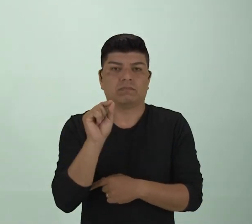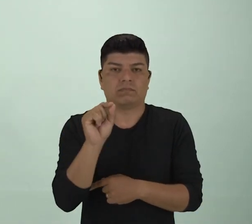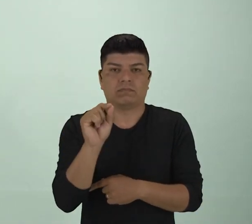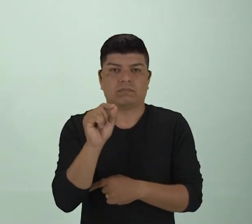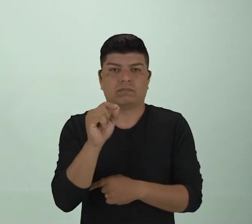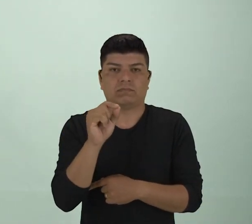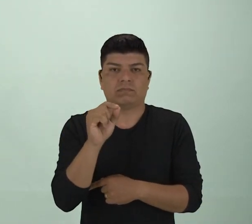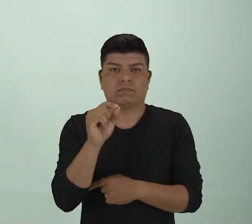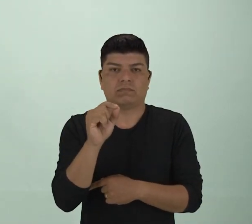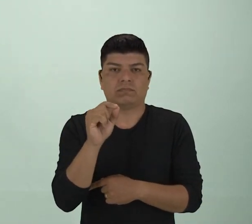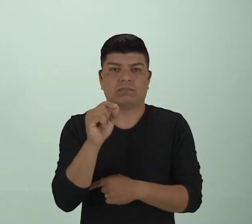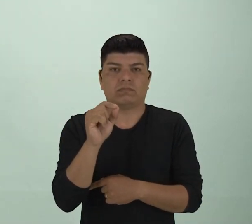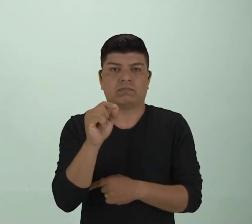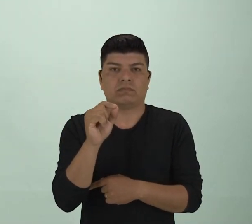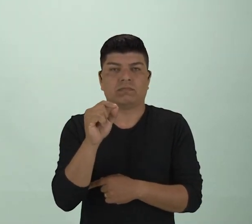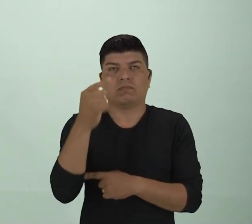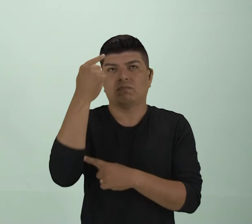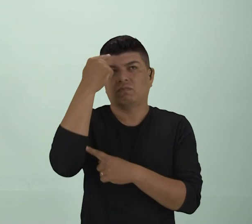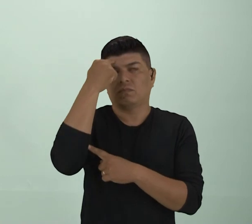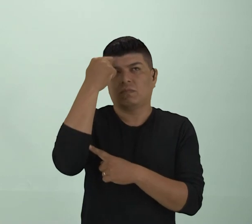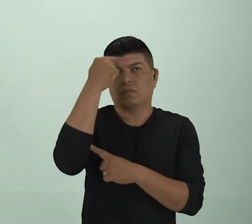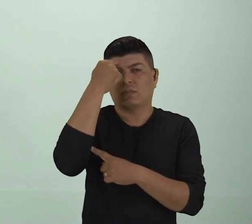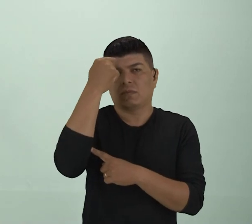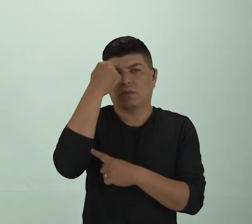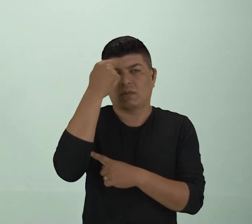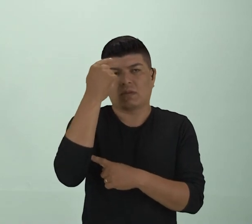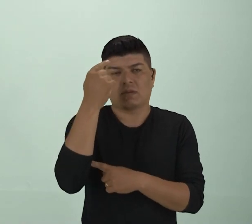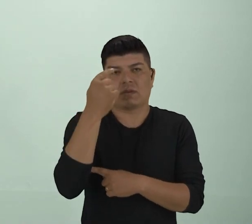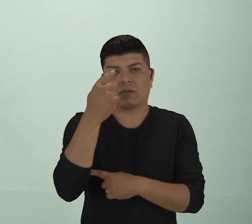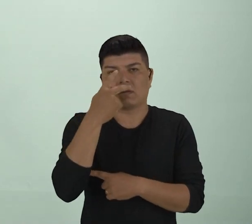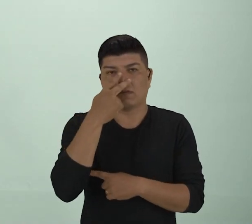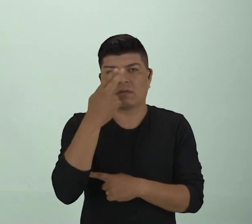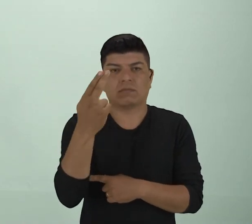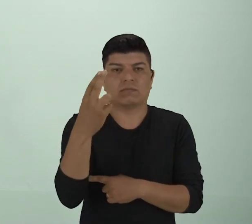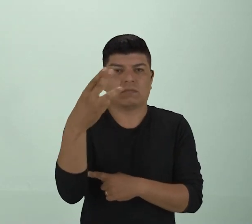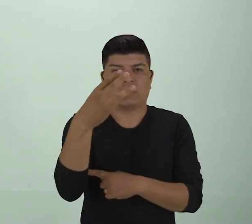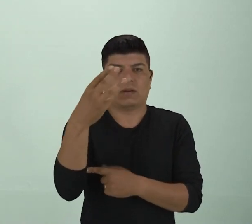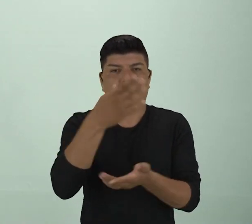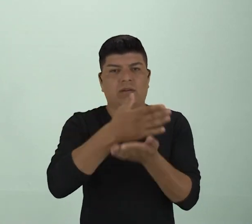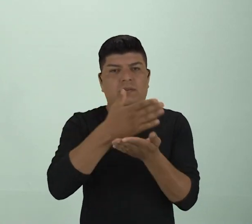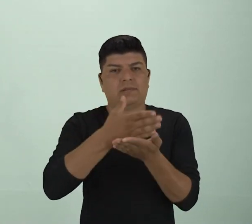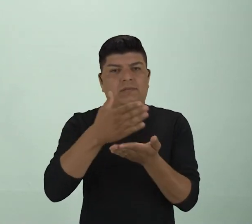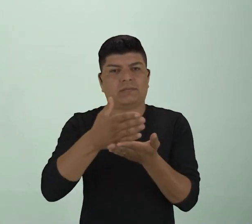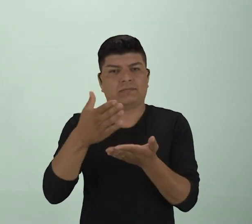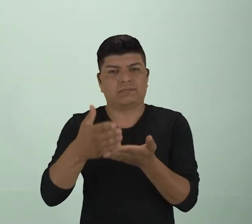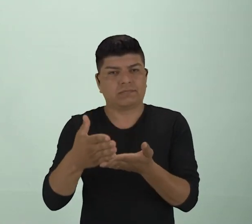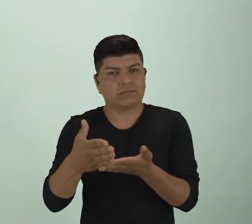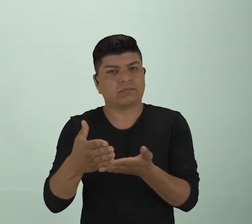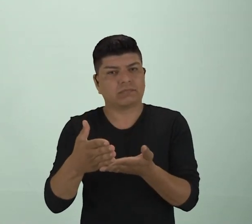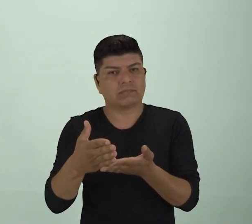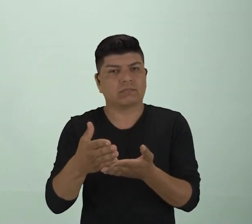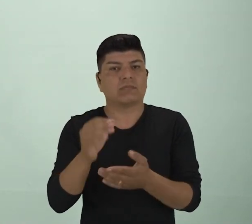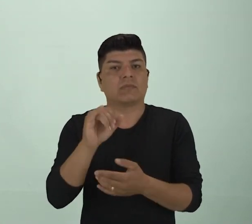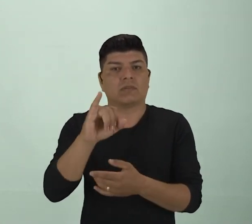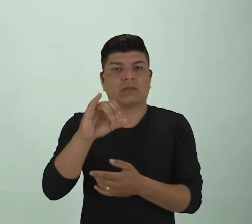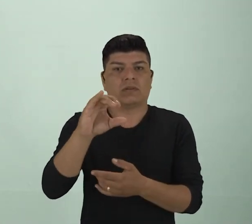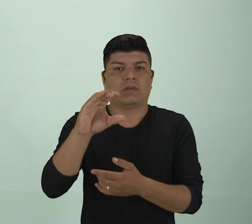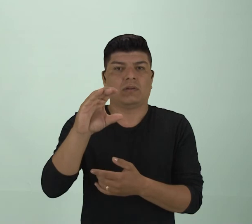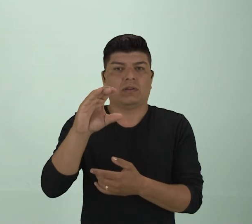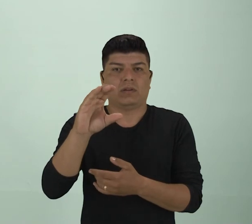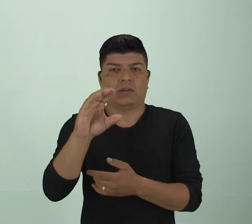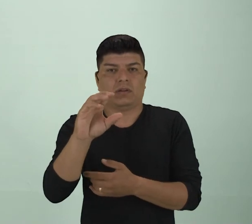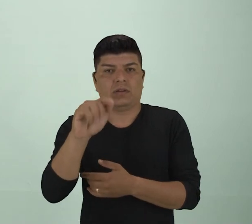todo esse pensamento que baseia a terceira fase. E esse ícone é a figura de